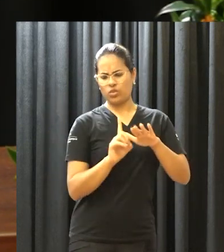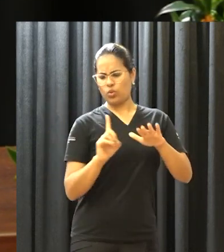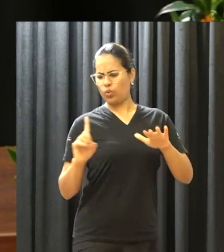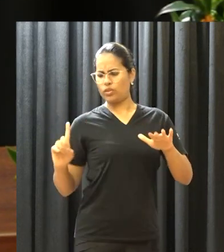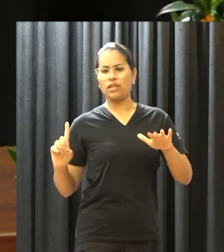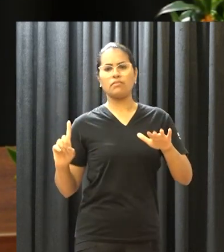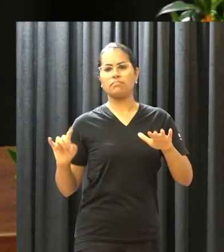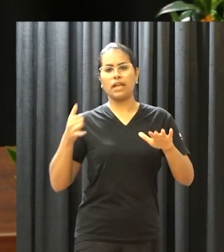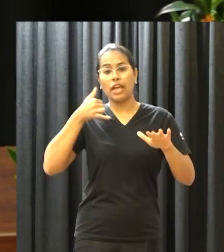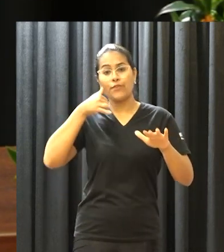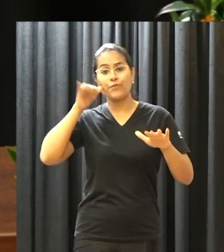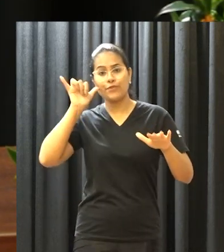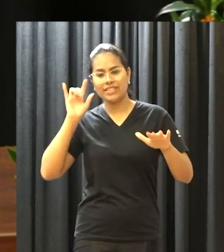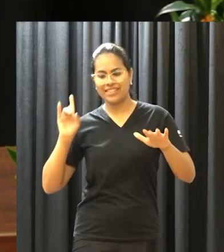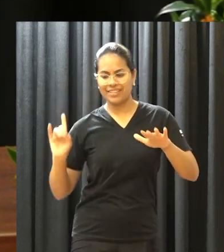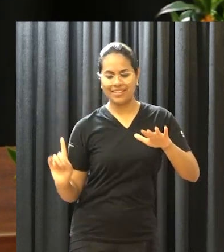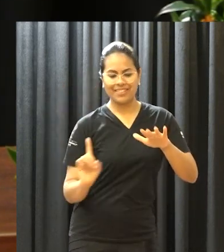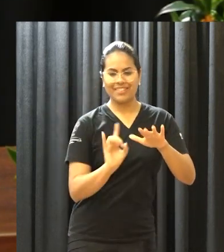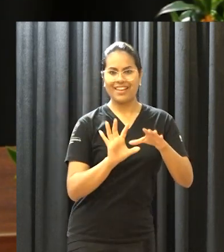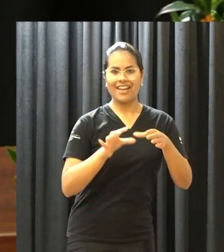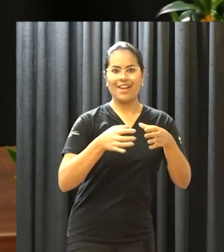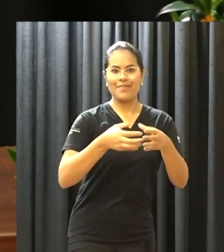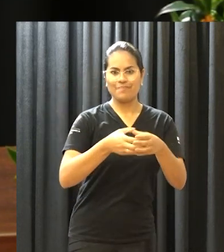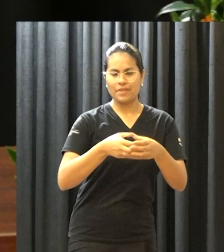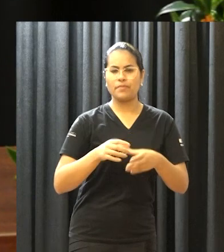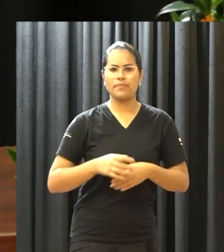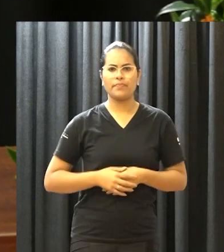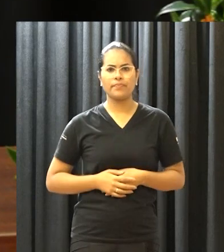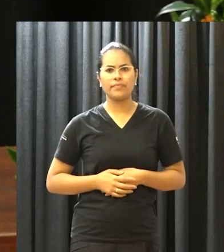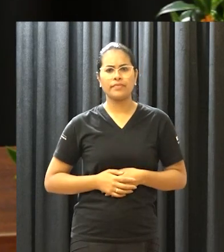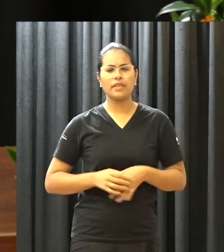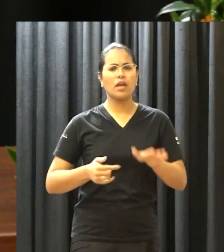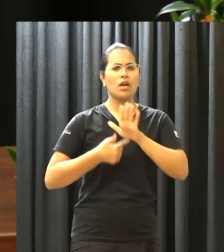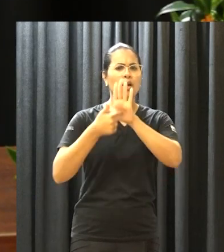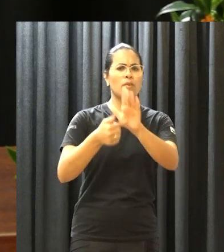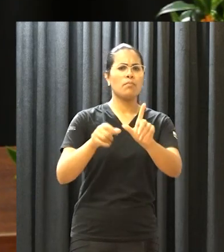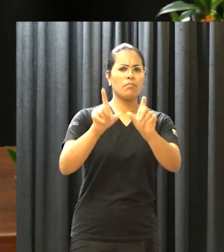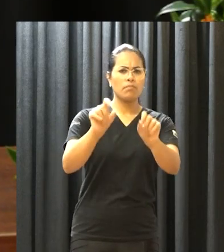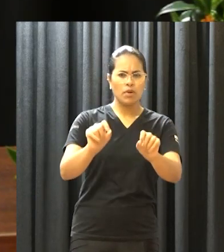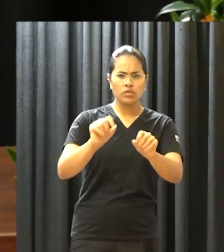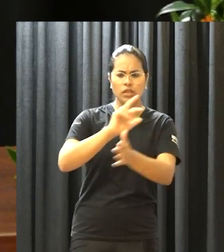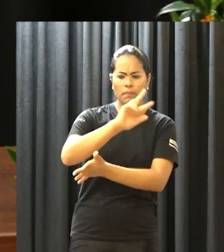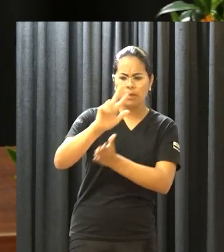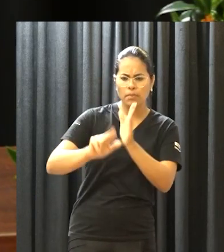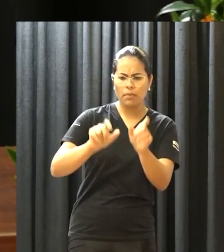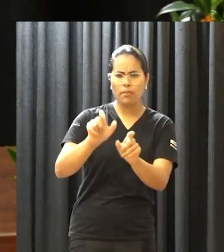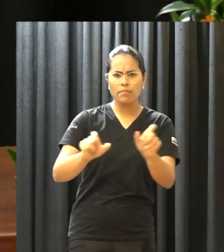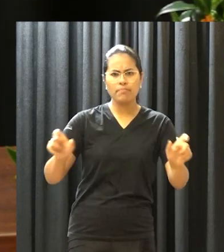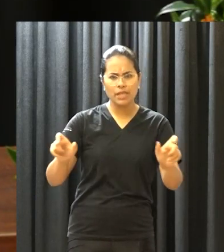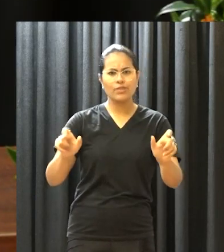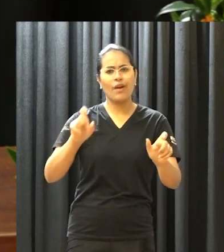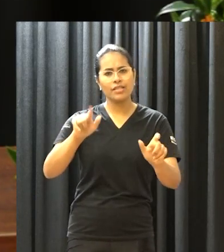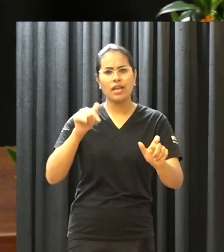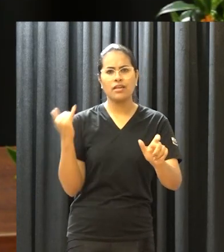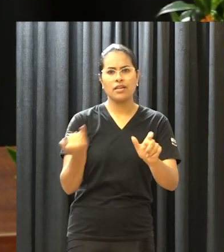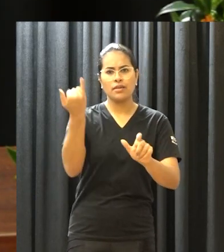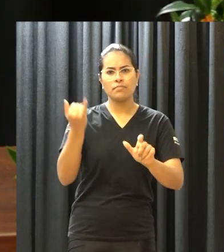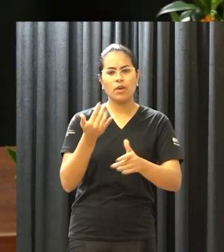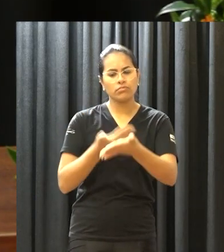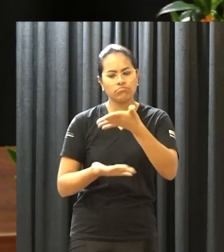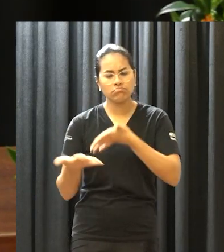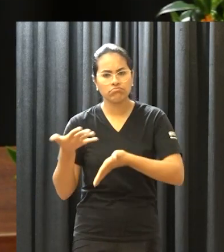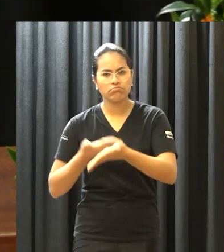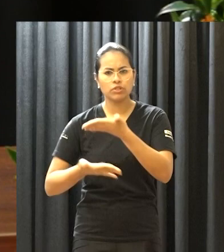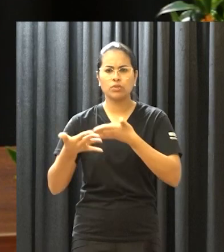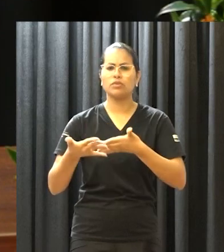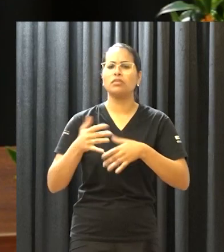A diversidade da composição do Perceber Sem Ver revela como as interseccionalidades atuam na experiência da deficiência a partir das